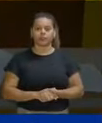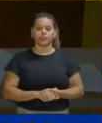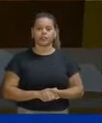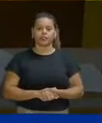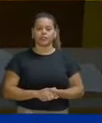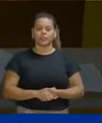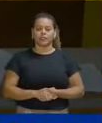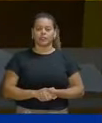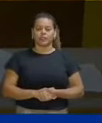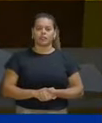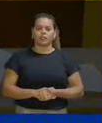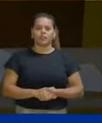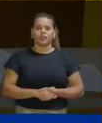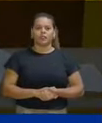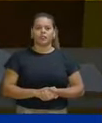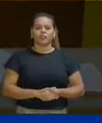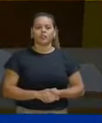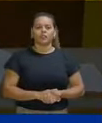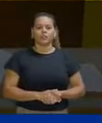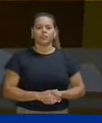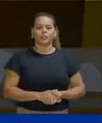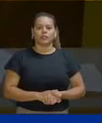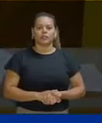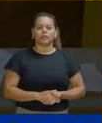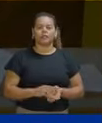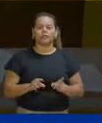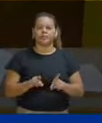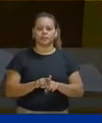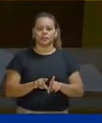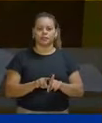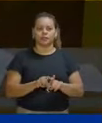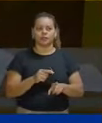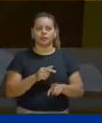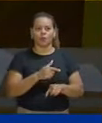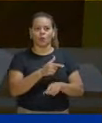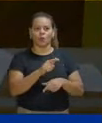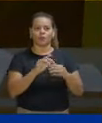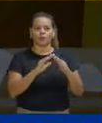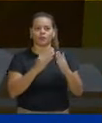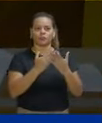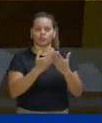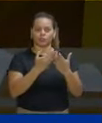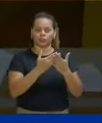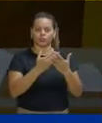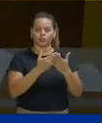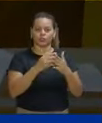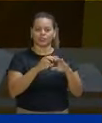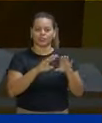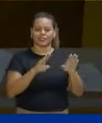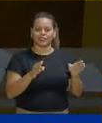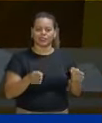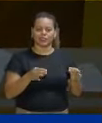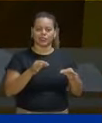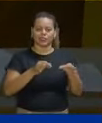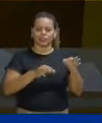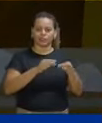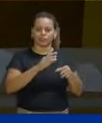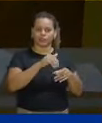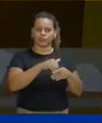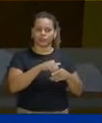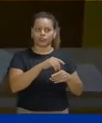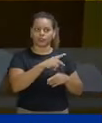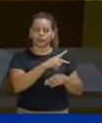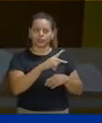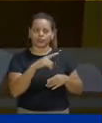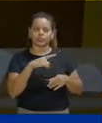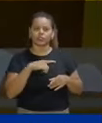Inclusive, chegou ao Colégio de Presidentes de Tribunais Regionais Eleitorais, sobretudo ante a orientação comunicada